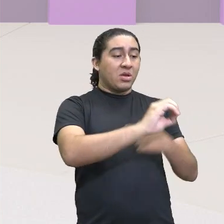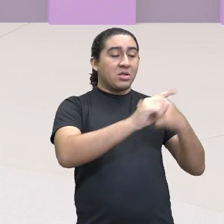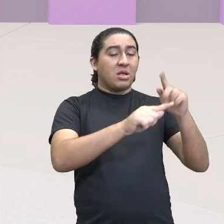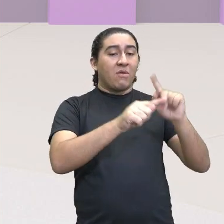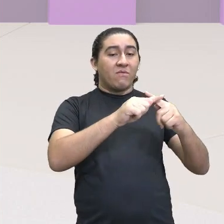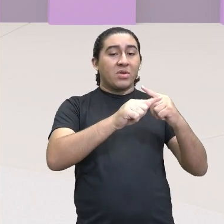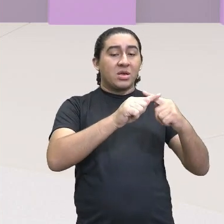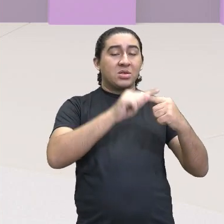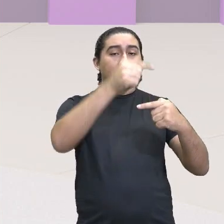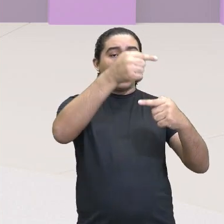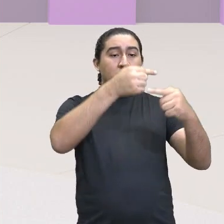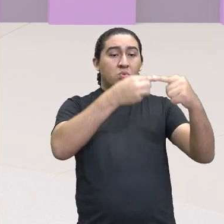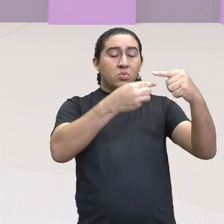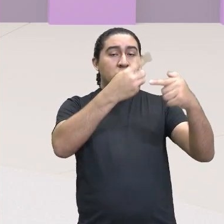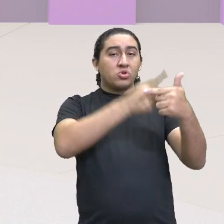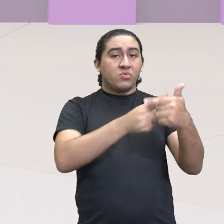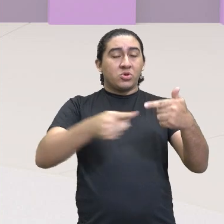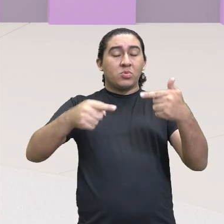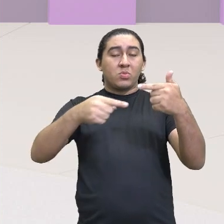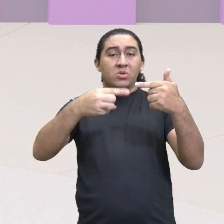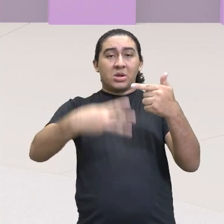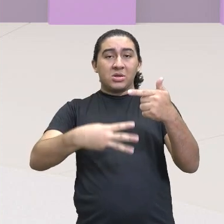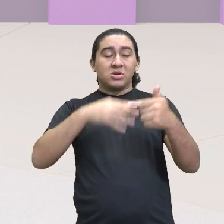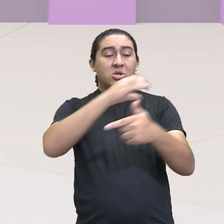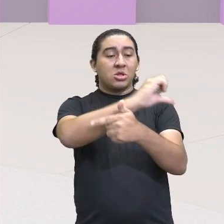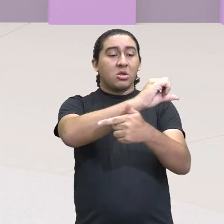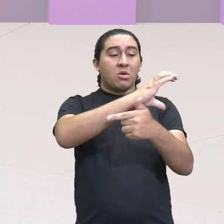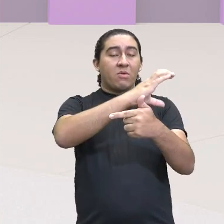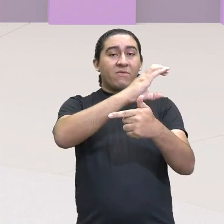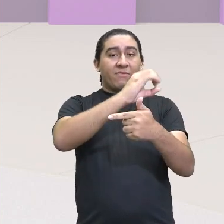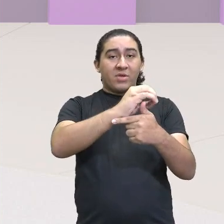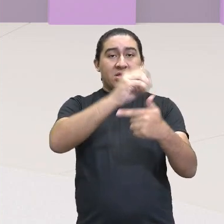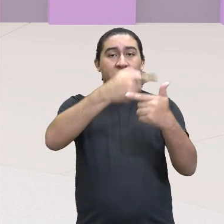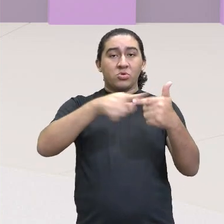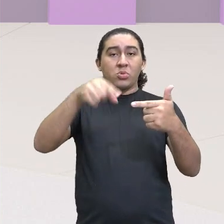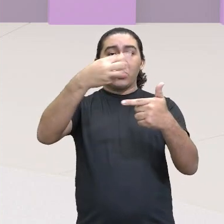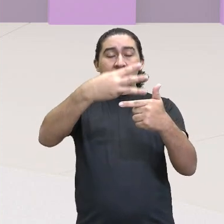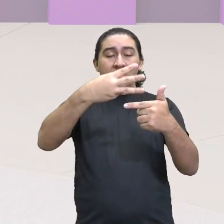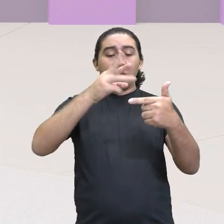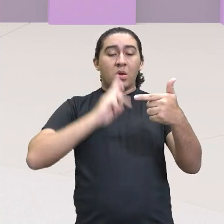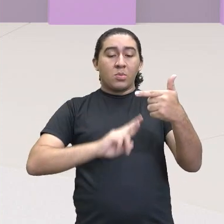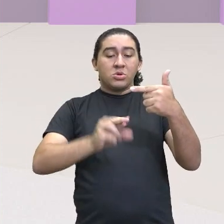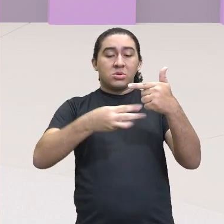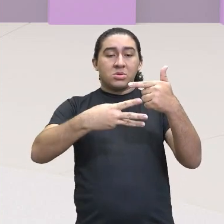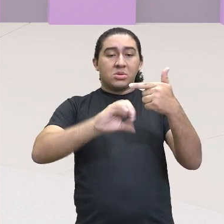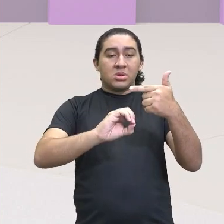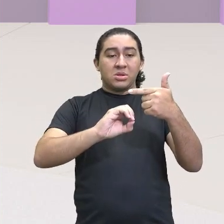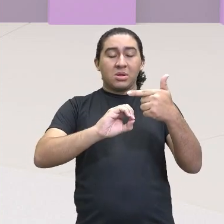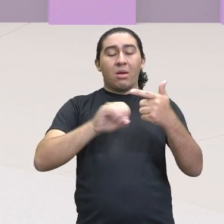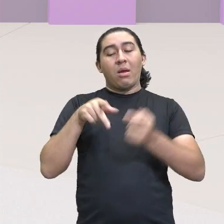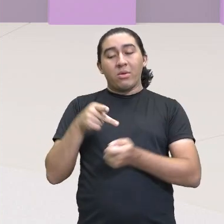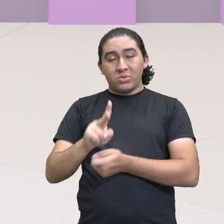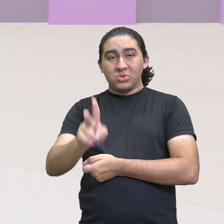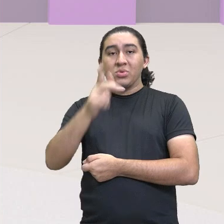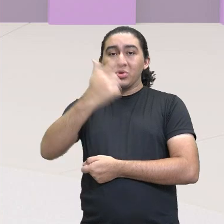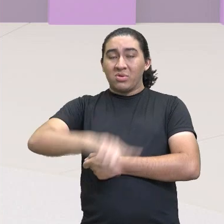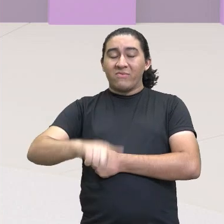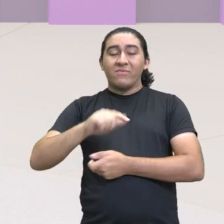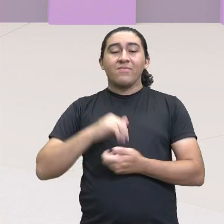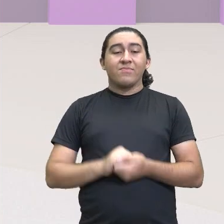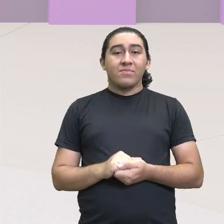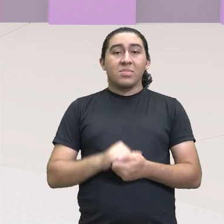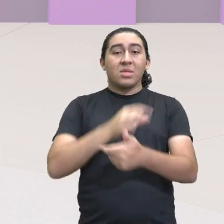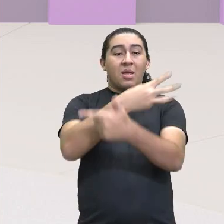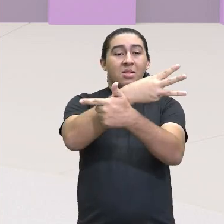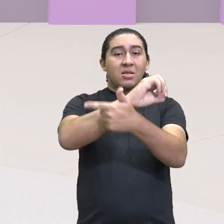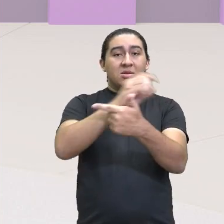1, dividido por 3. 90 dividido por 3 gera o próximo termo, que é 30. Continua novamente.